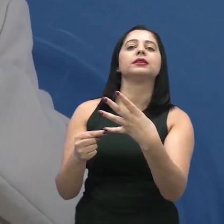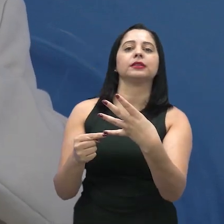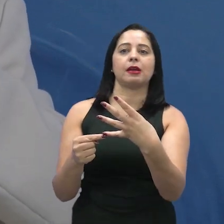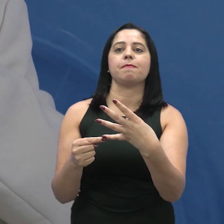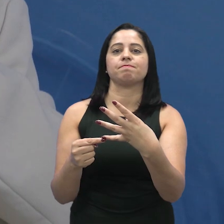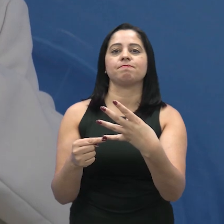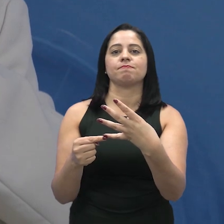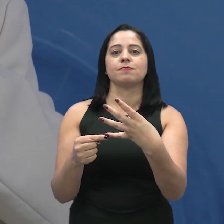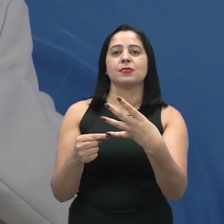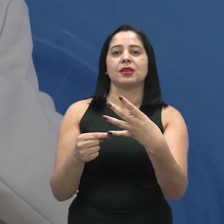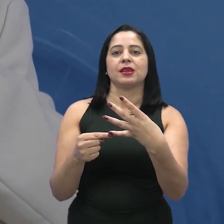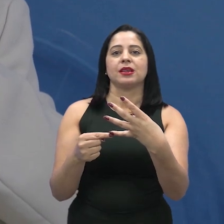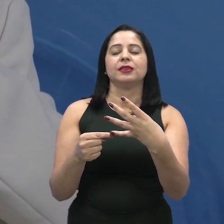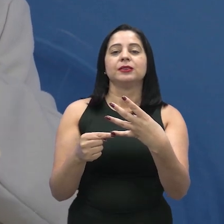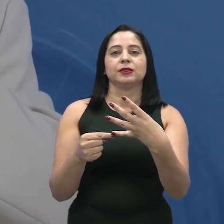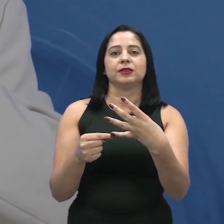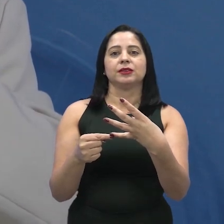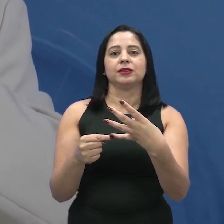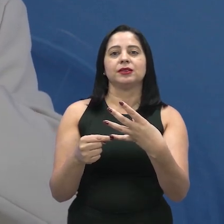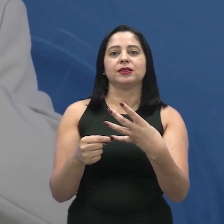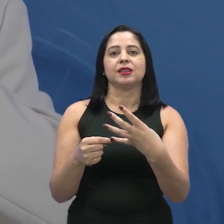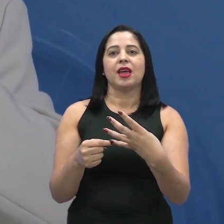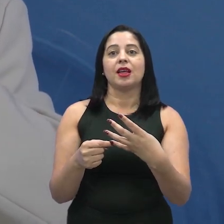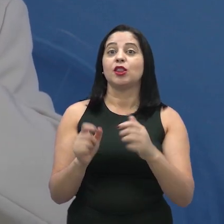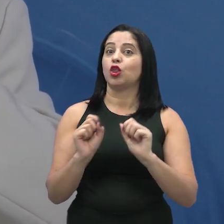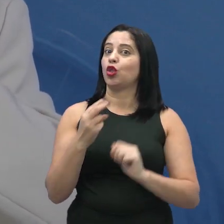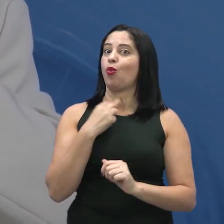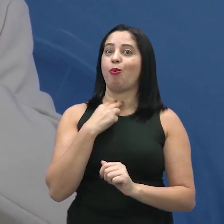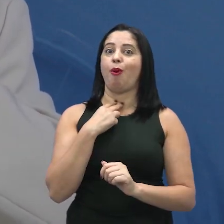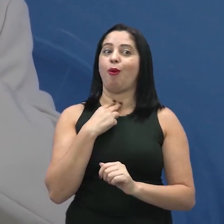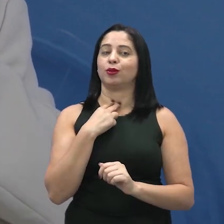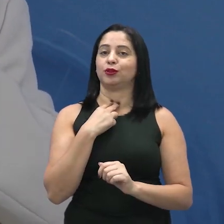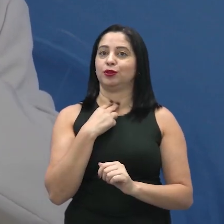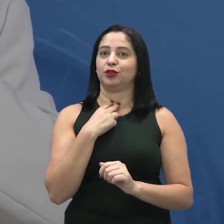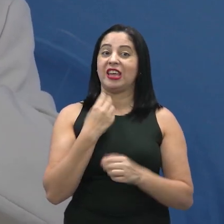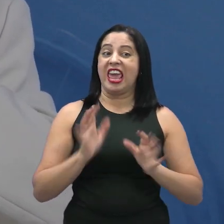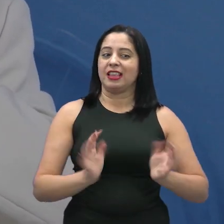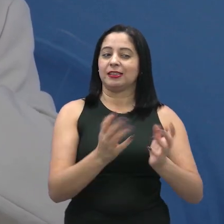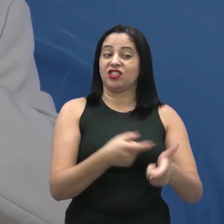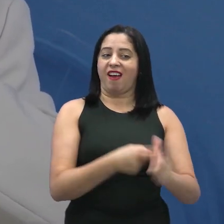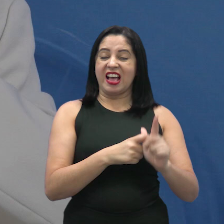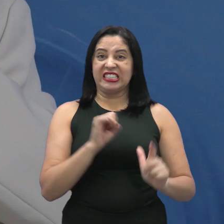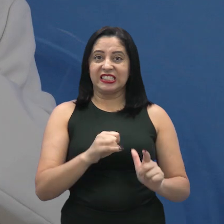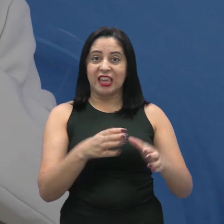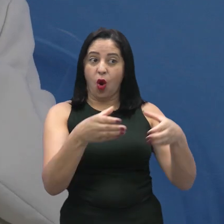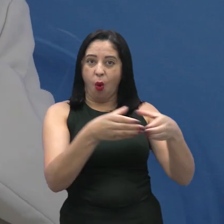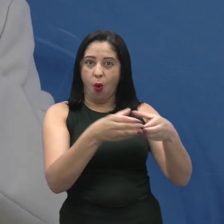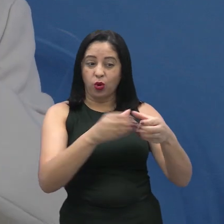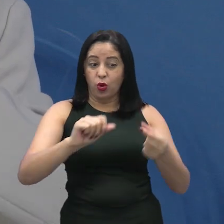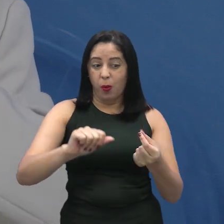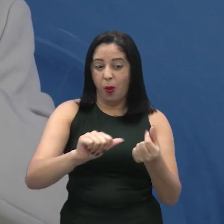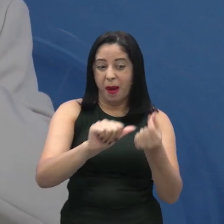pode descuidar na classe média? É justamente do endividamento. Endividou a classe média, e a classe